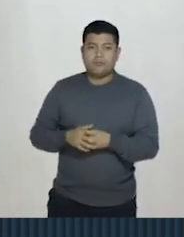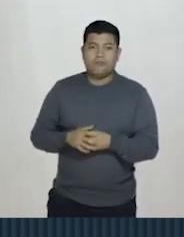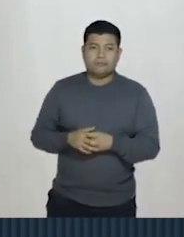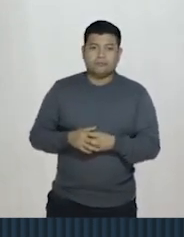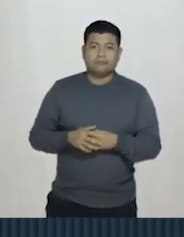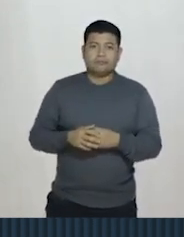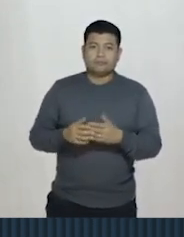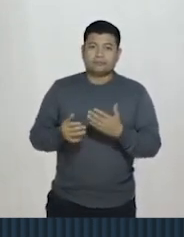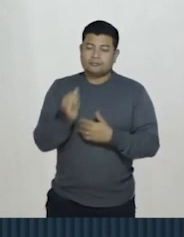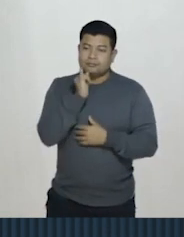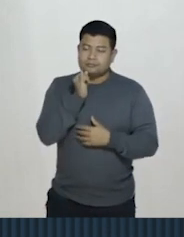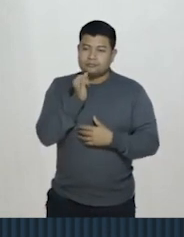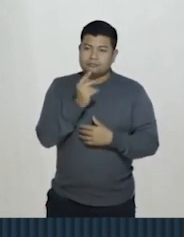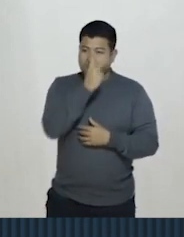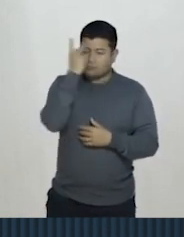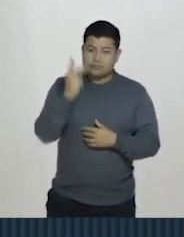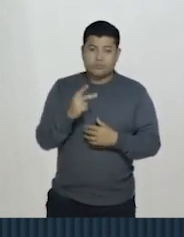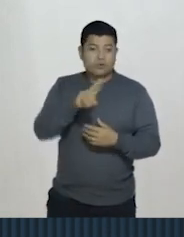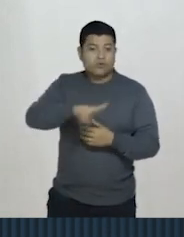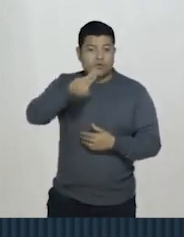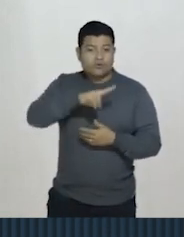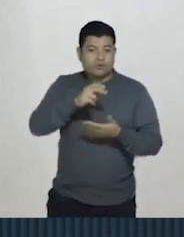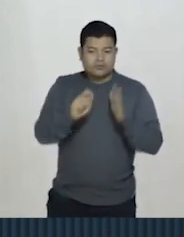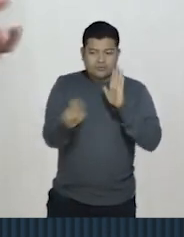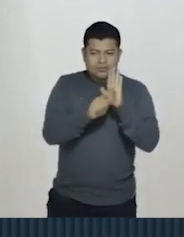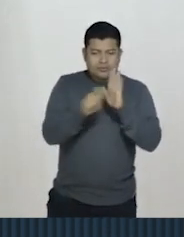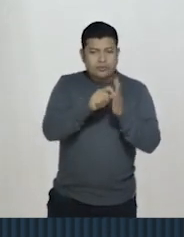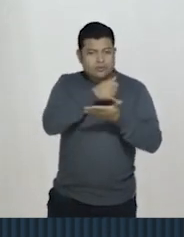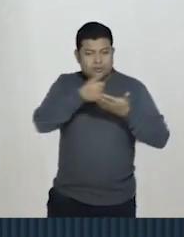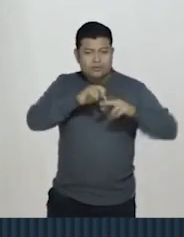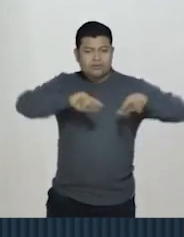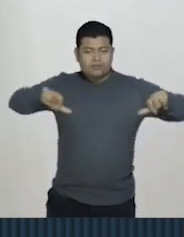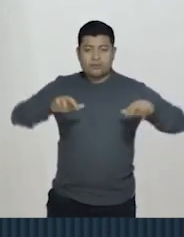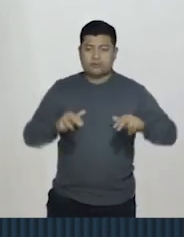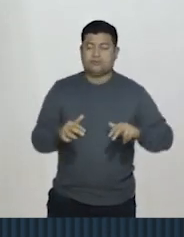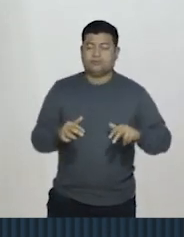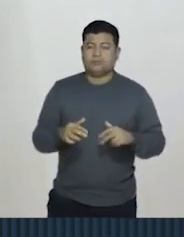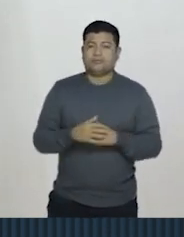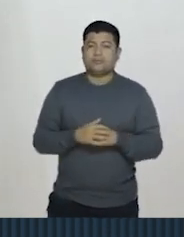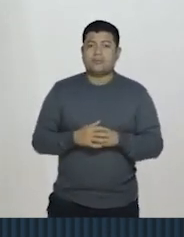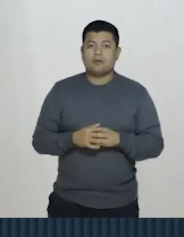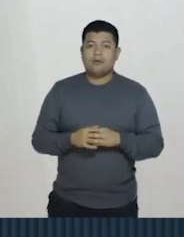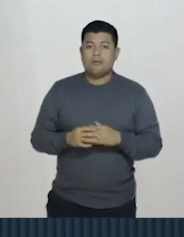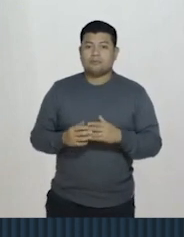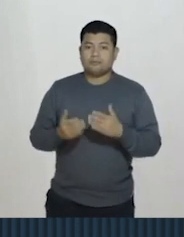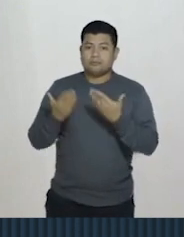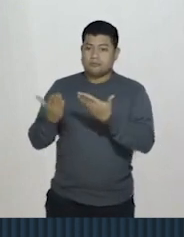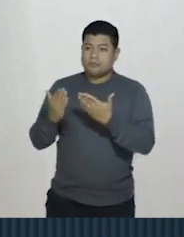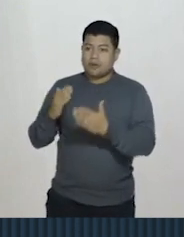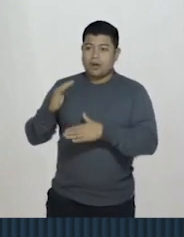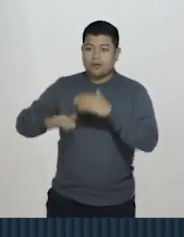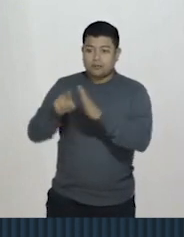pesadas, cocaína, heroína, quem está viciado, por exemplo, na bebida, ou alcoolismo. E aí um abençoado descobriu que em